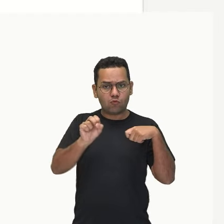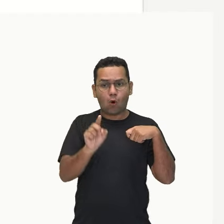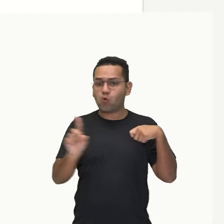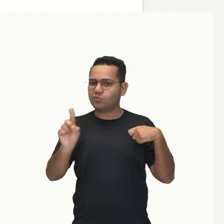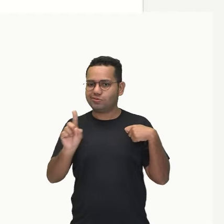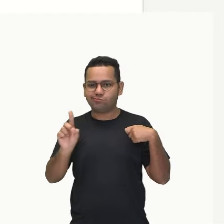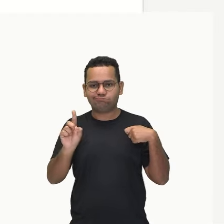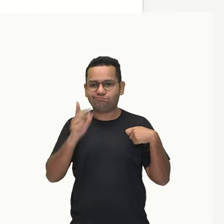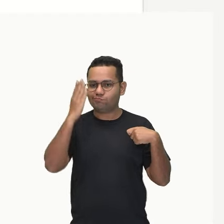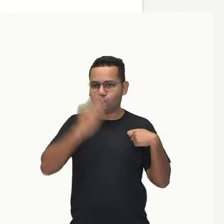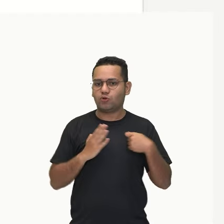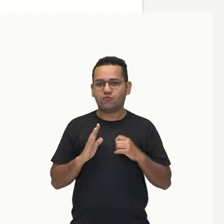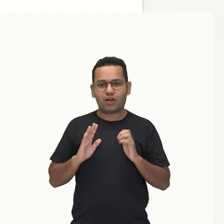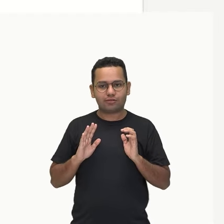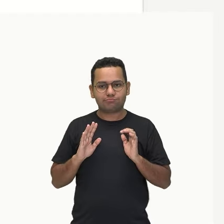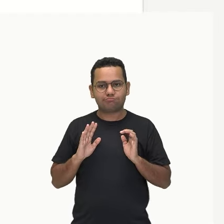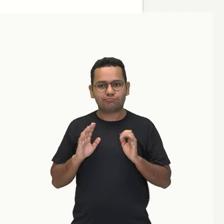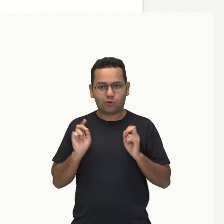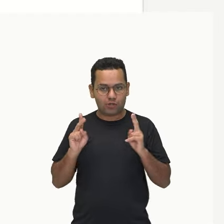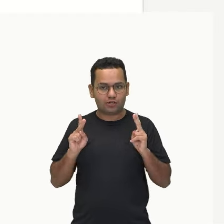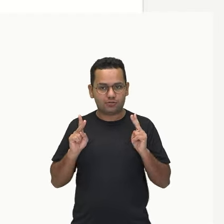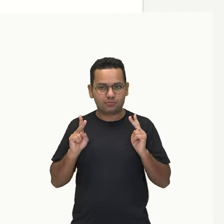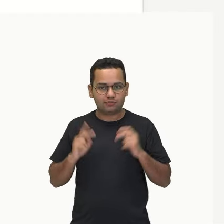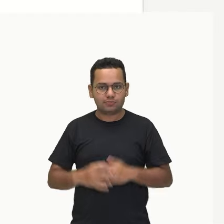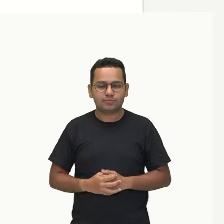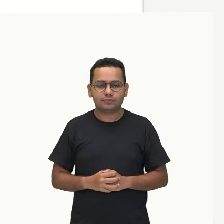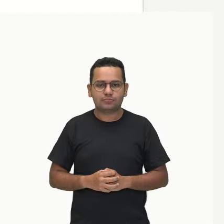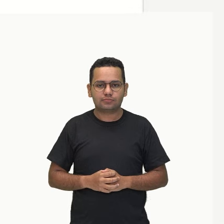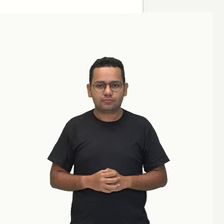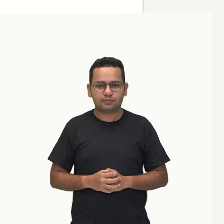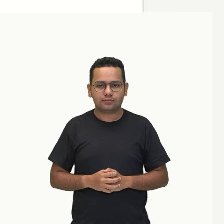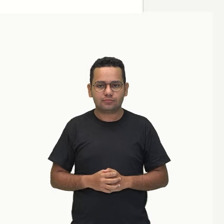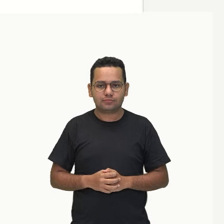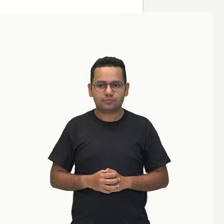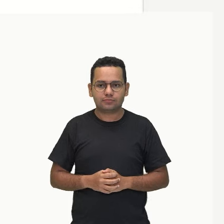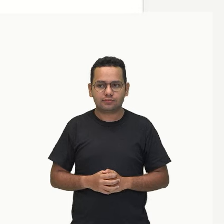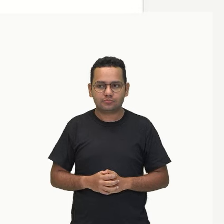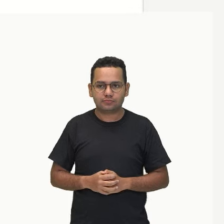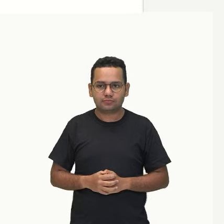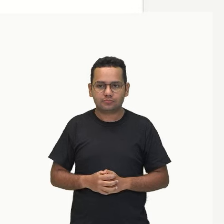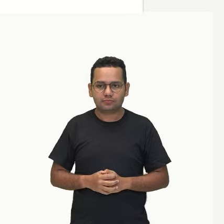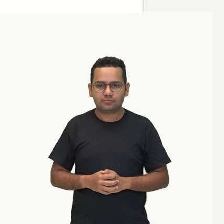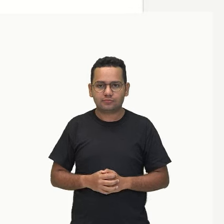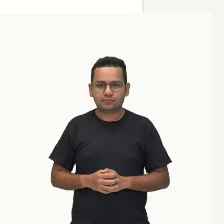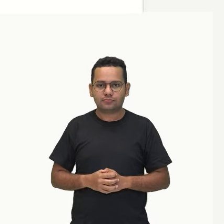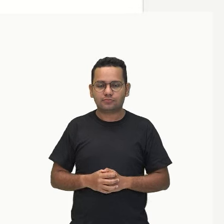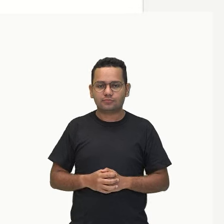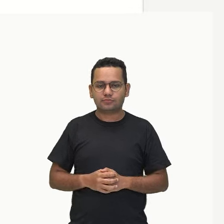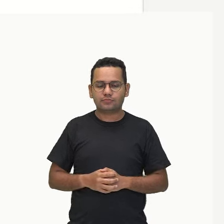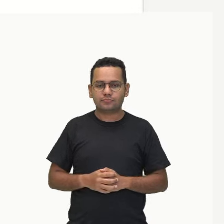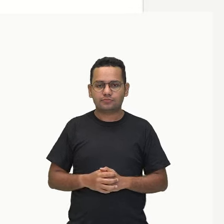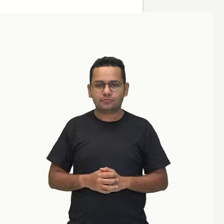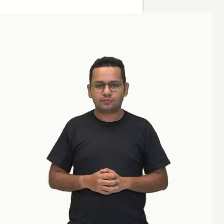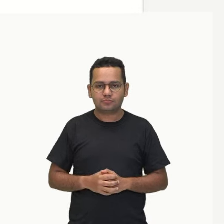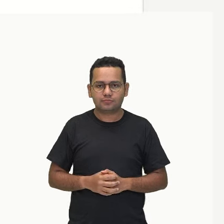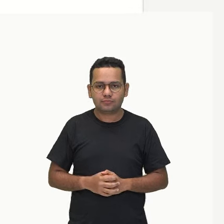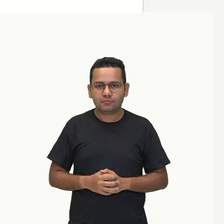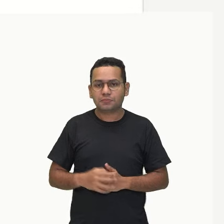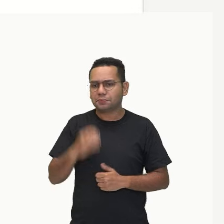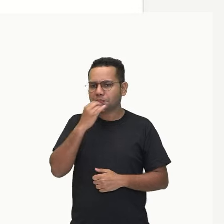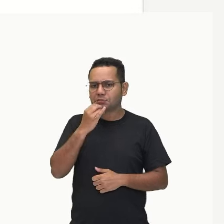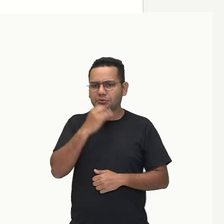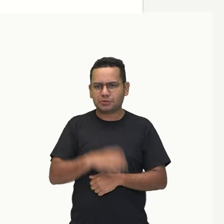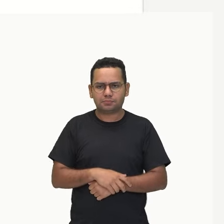ou não serem comprovadas. Porque às vezes não quer dizer que o conhecimento filosófico vai